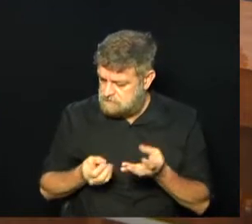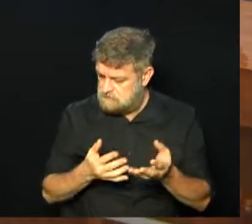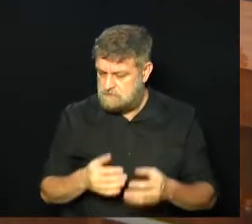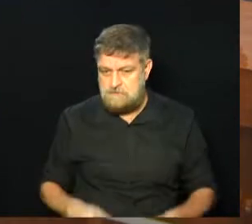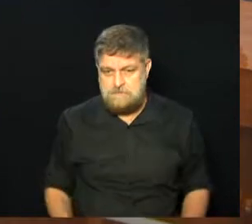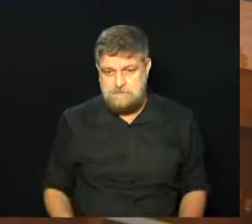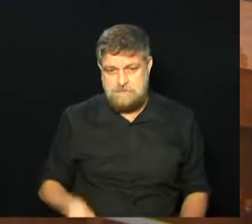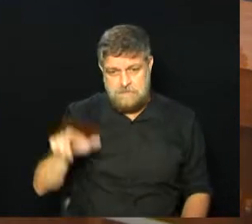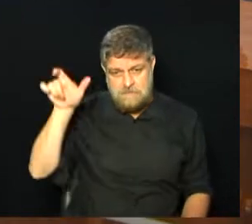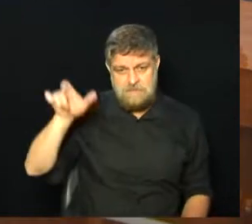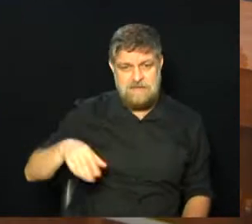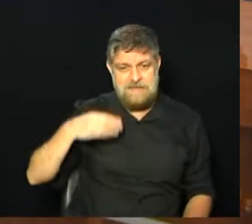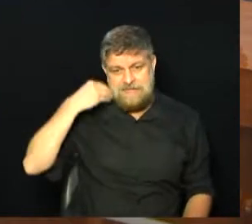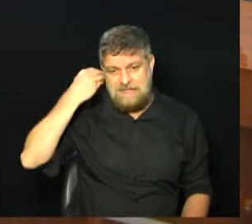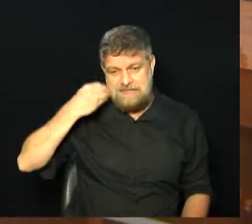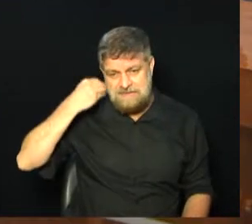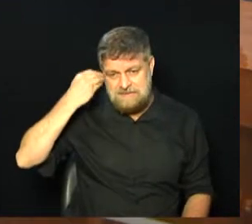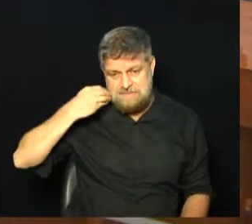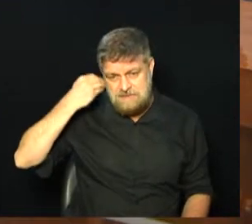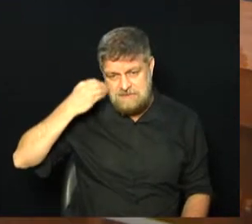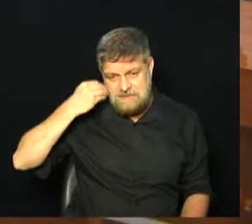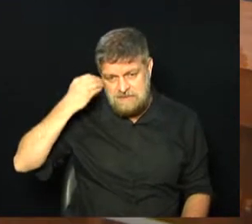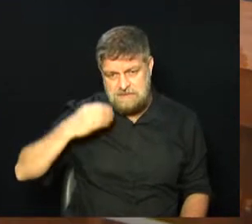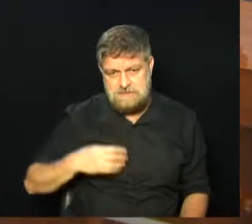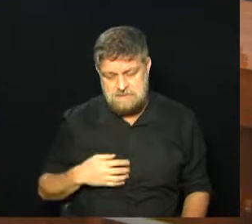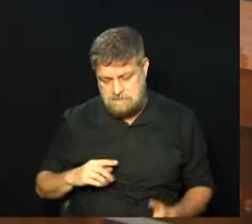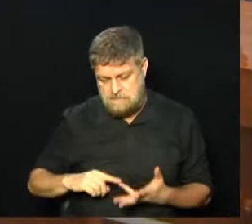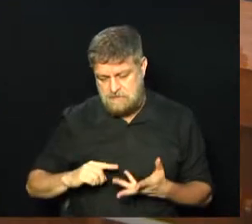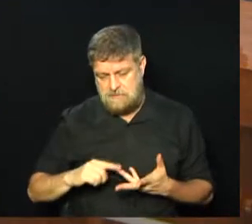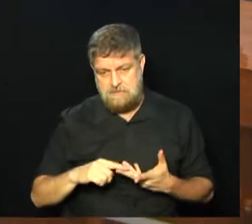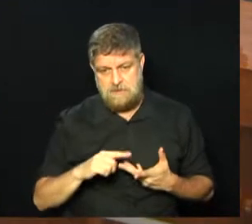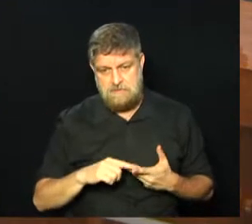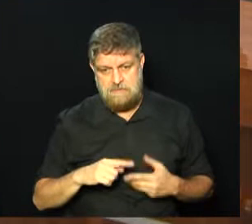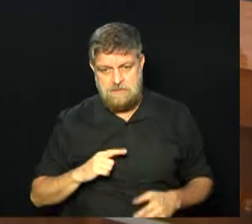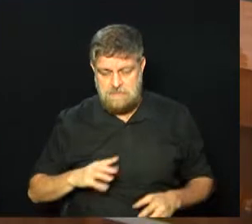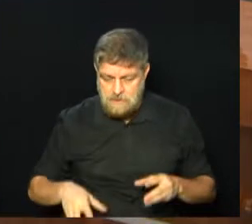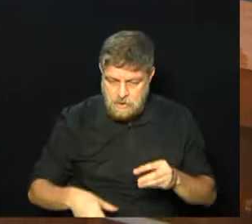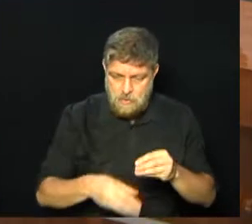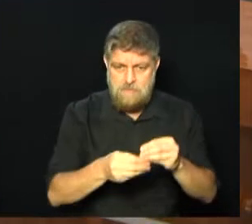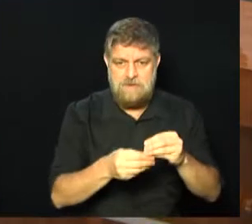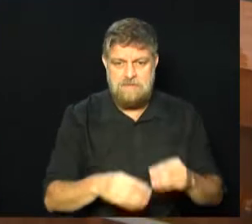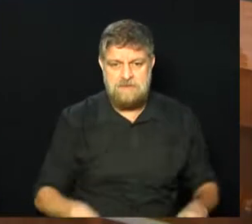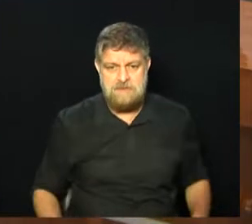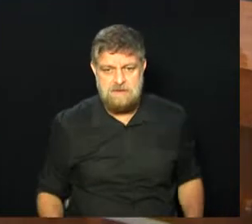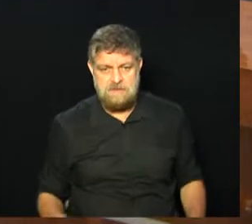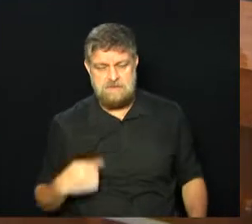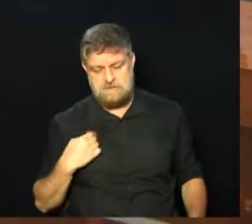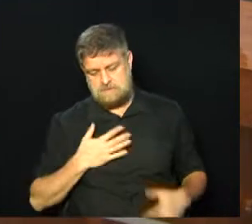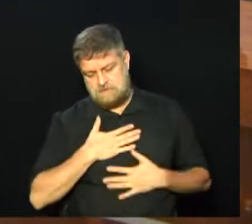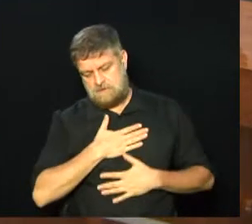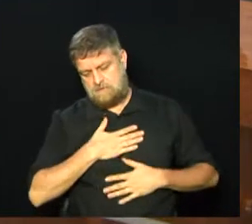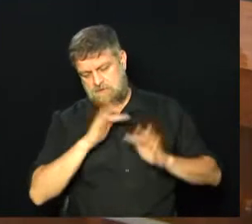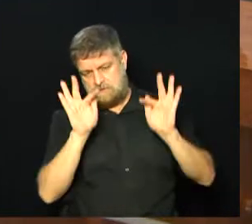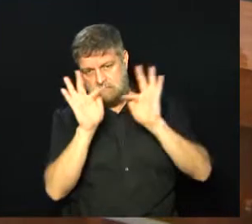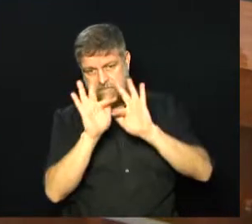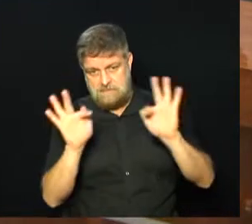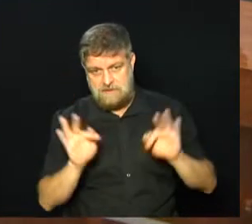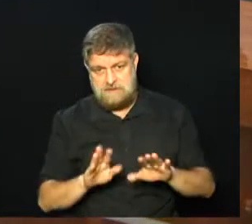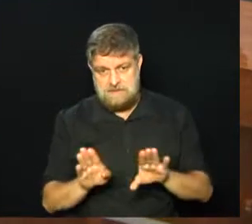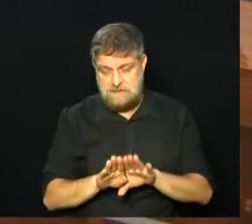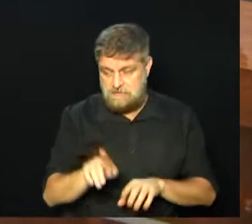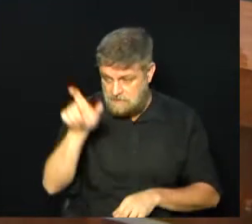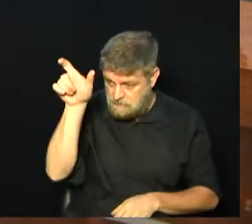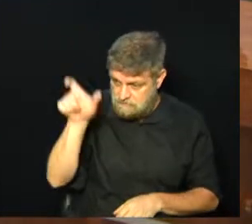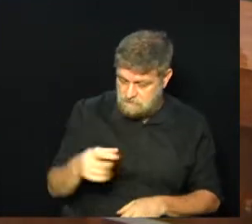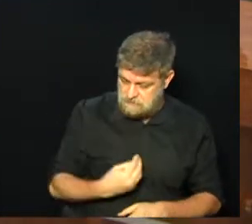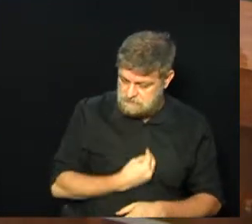sua experiência de vida, enfim, tudo que puder somar aqui, viu, Leonardo? a gente fica muito feliz também com